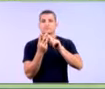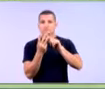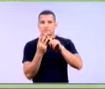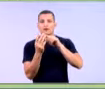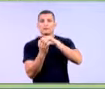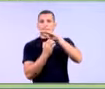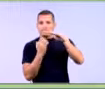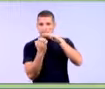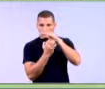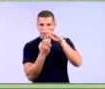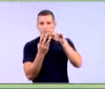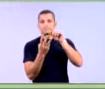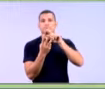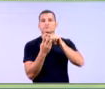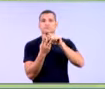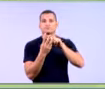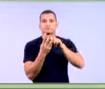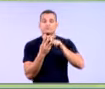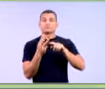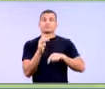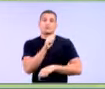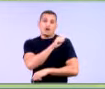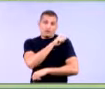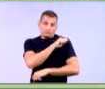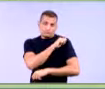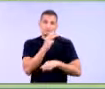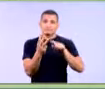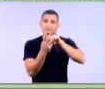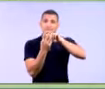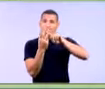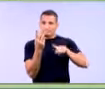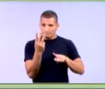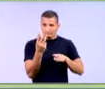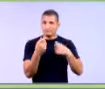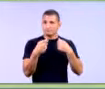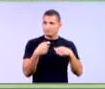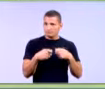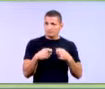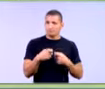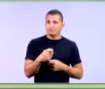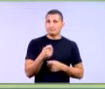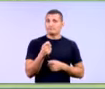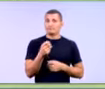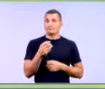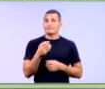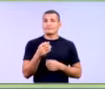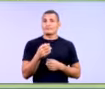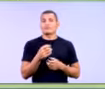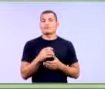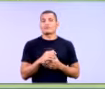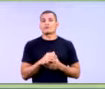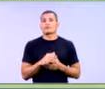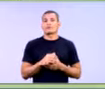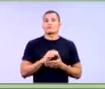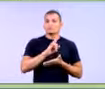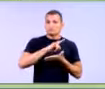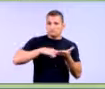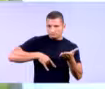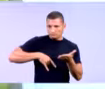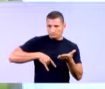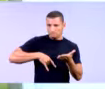estágio e o próprio estudante. Então, é necessário firmar um termo de